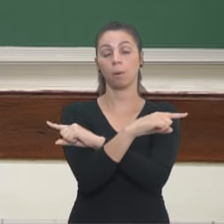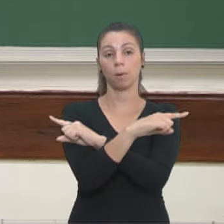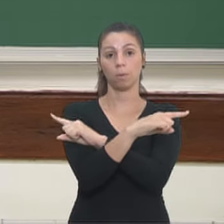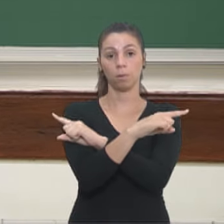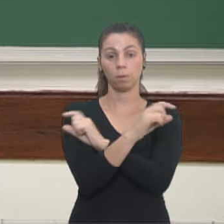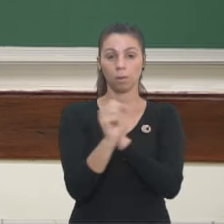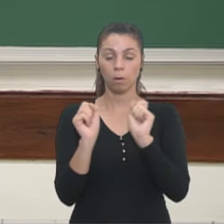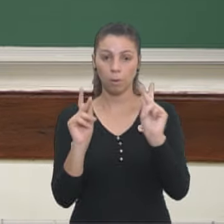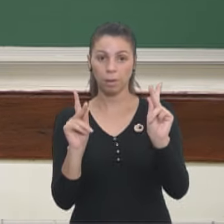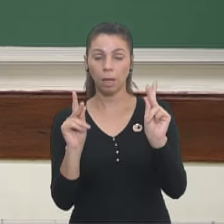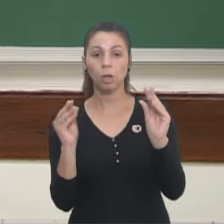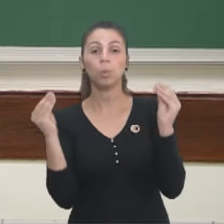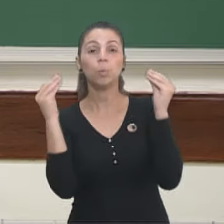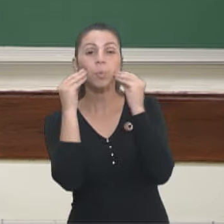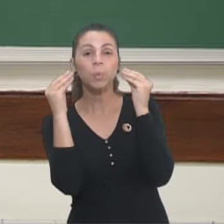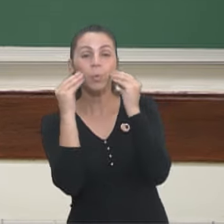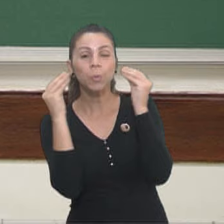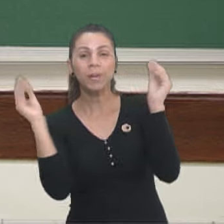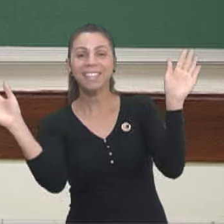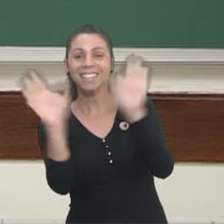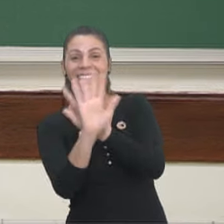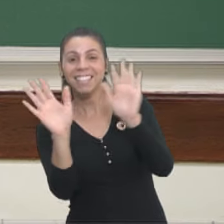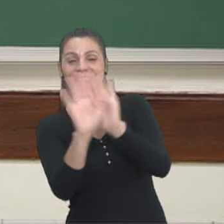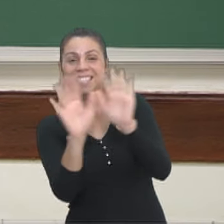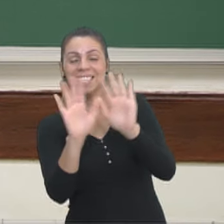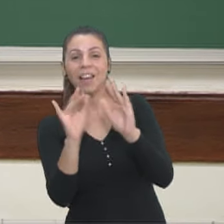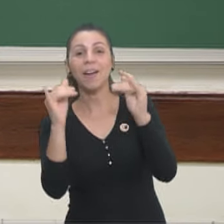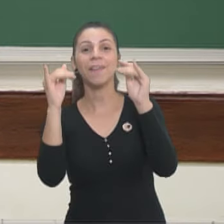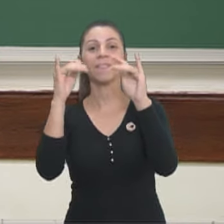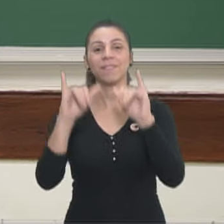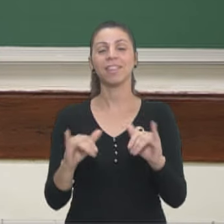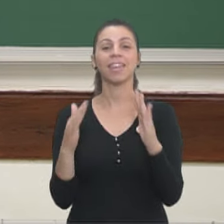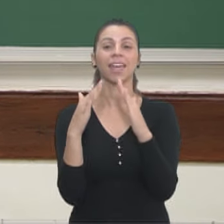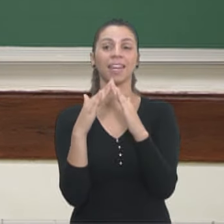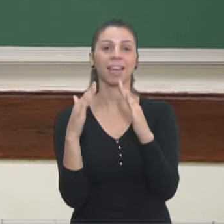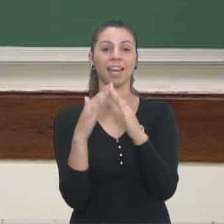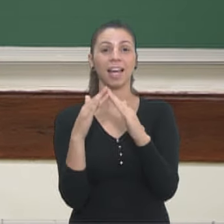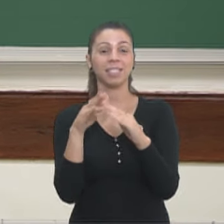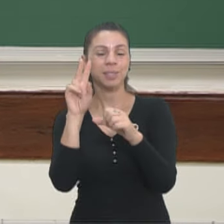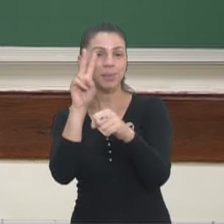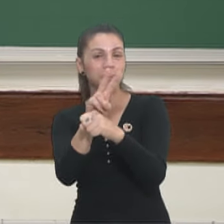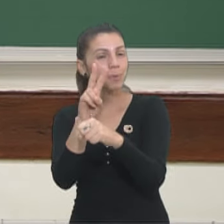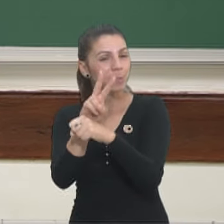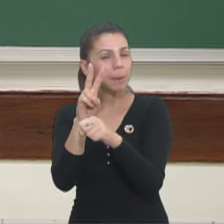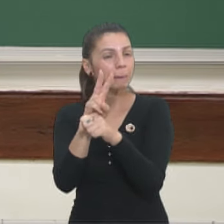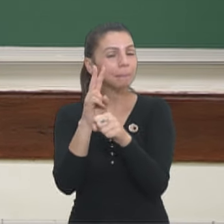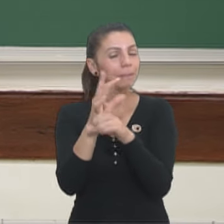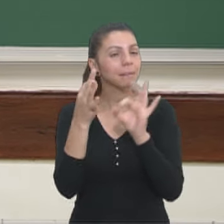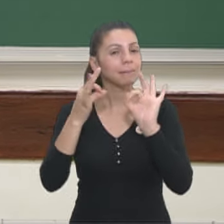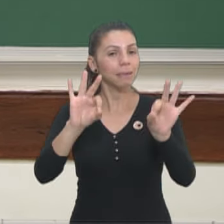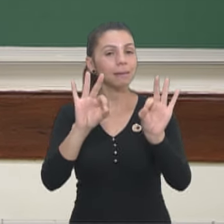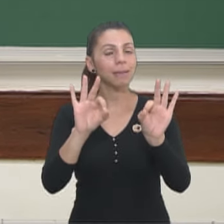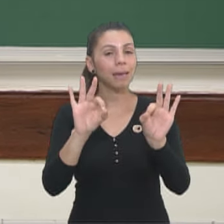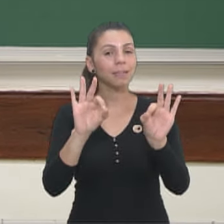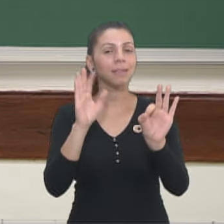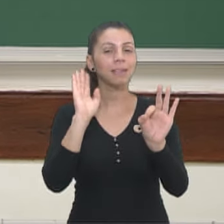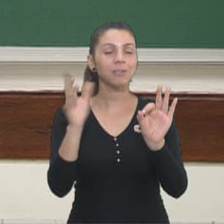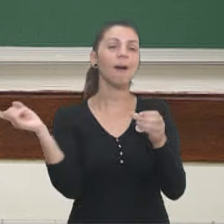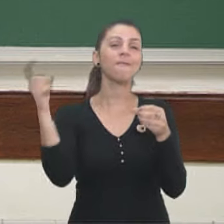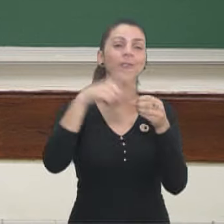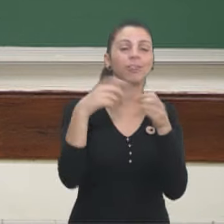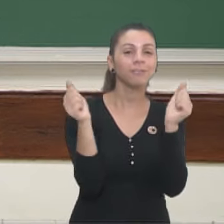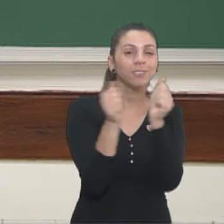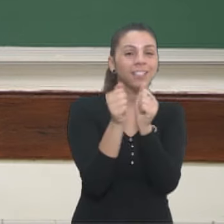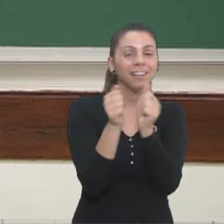Combinado? Beijo bem grande da prof, fiquem em casa, se cuidem muito, que eu tenho certeza que logo, logo a gente vai estar junto e até uma